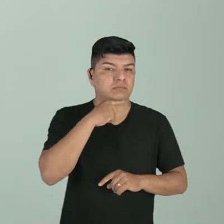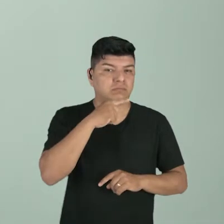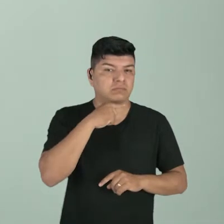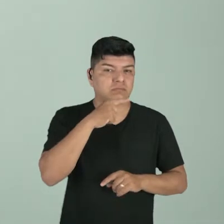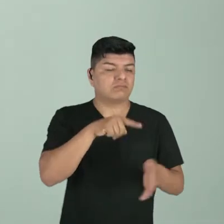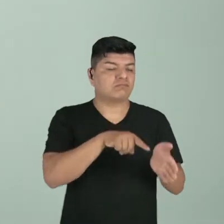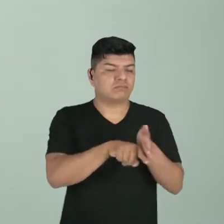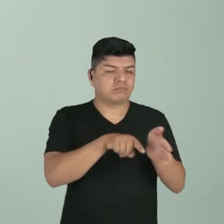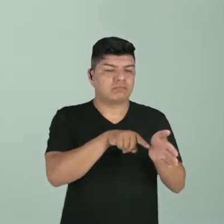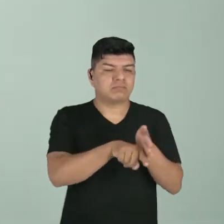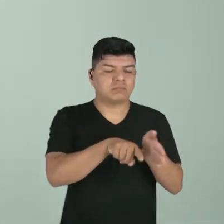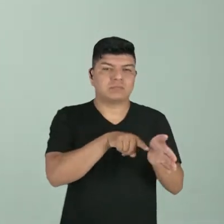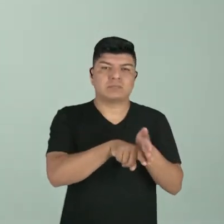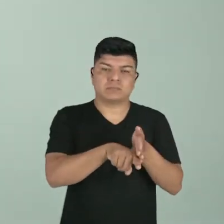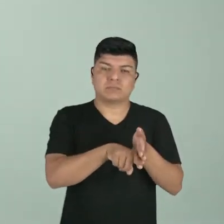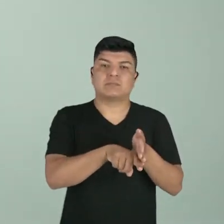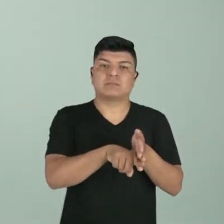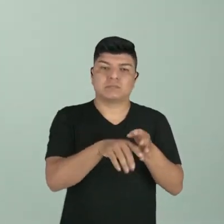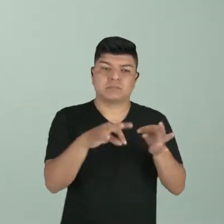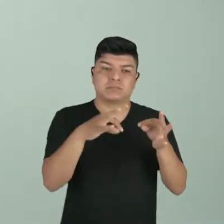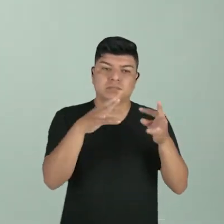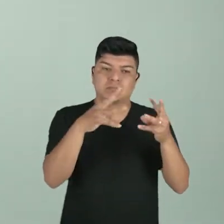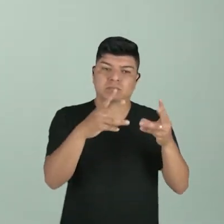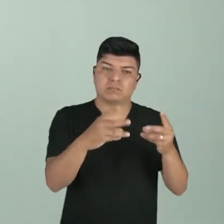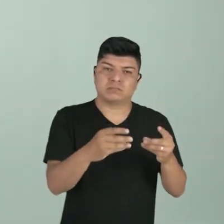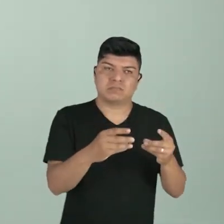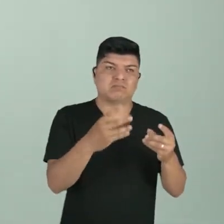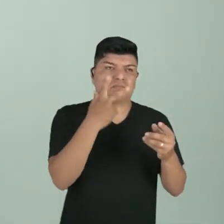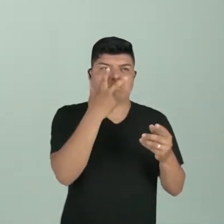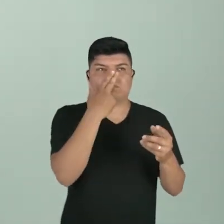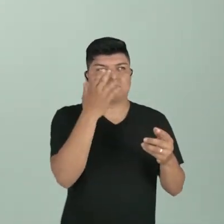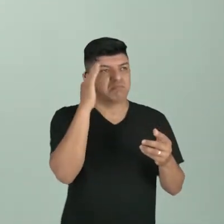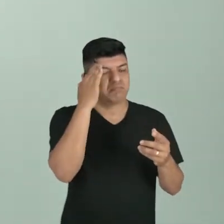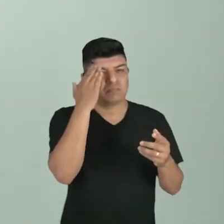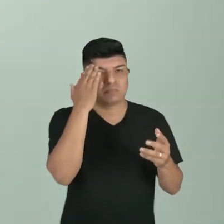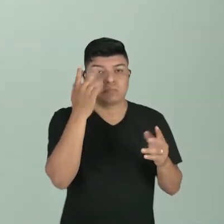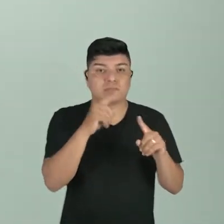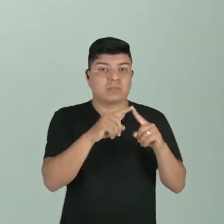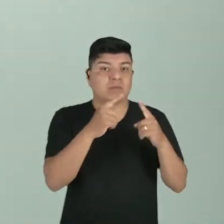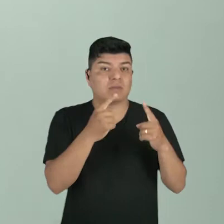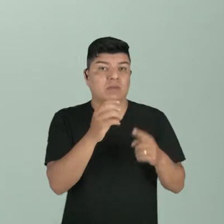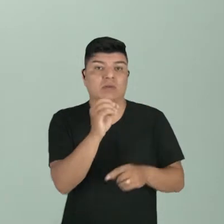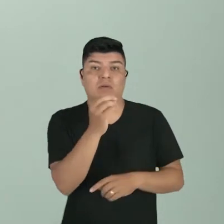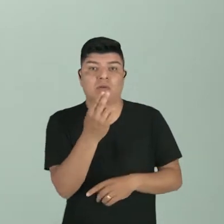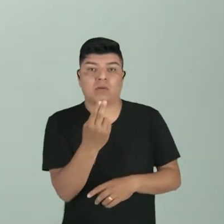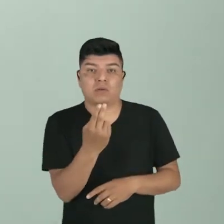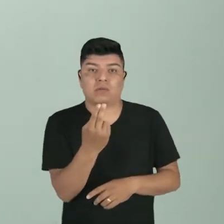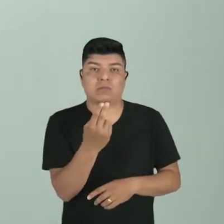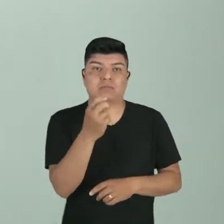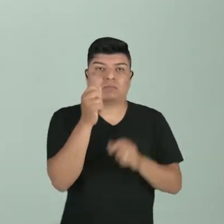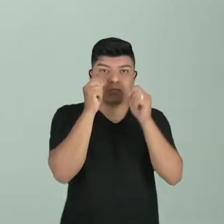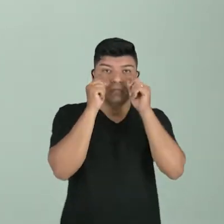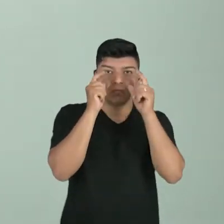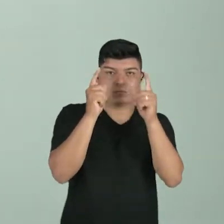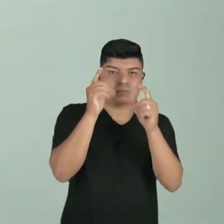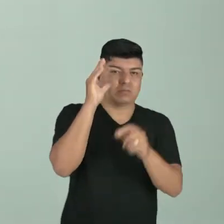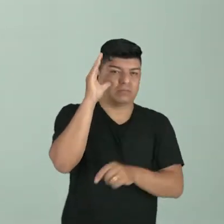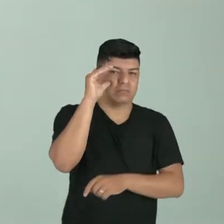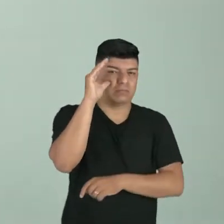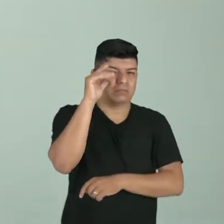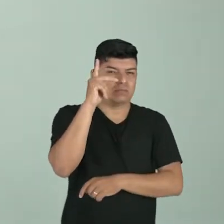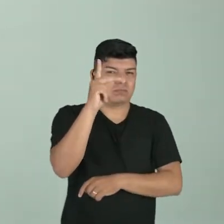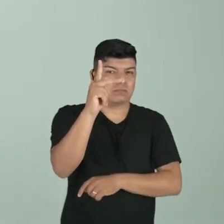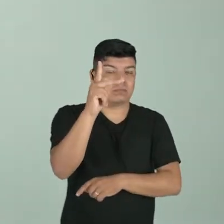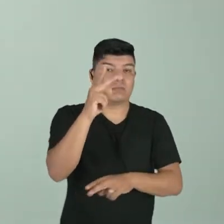seus questionamentos, aquilo que foi dito e não ficou tão claro, ou algo que acabou despertando a sua